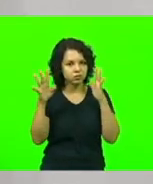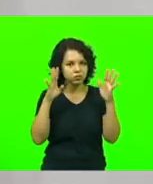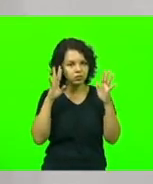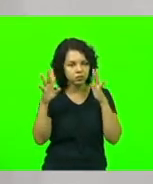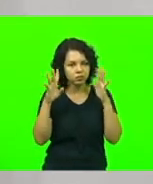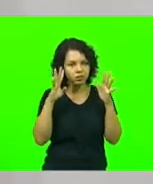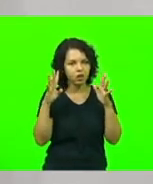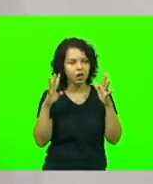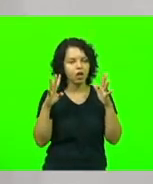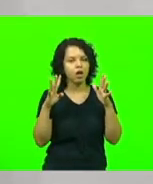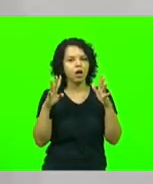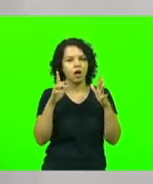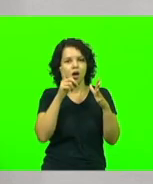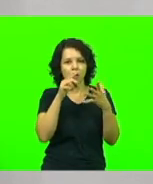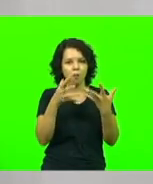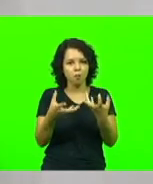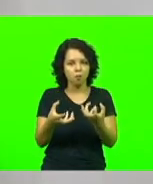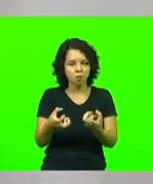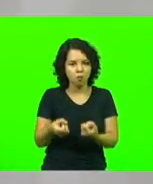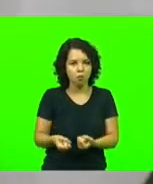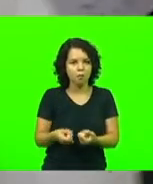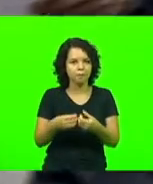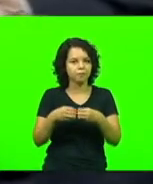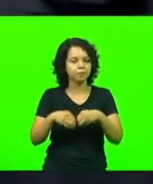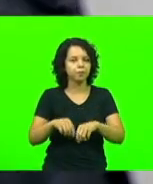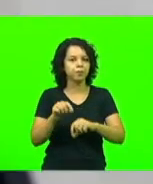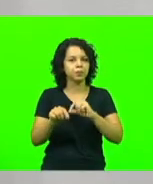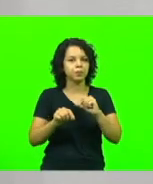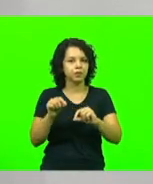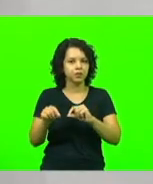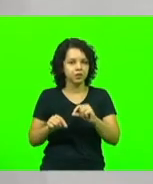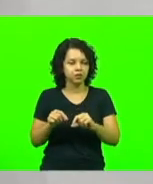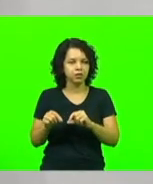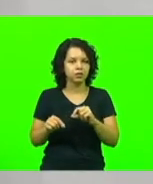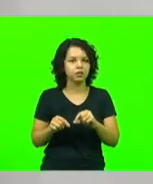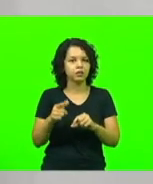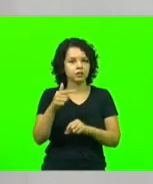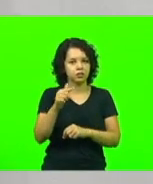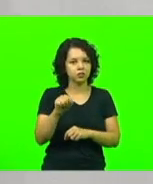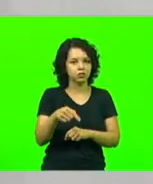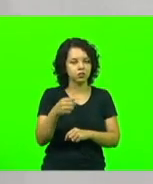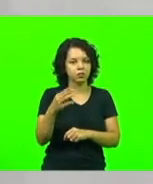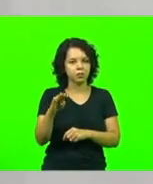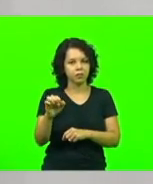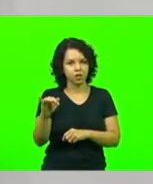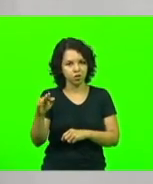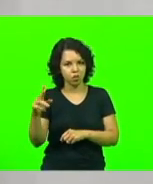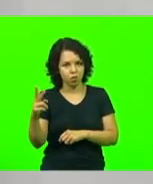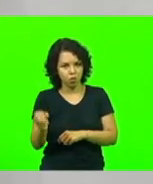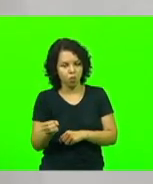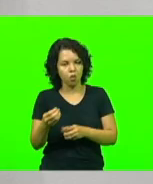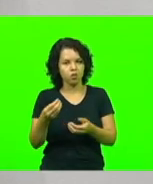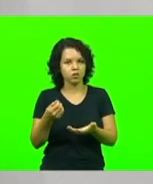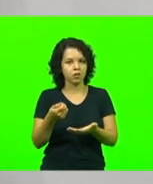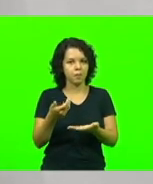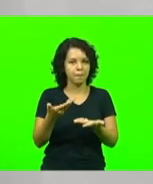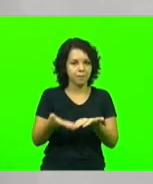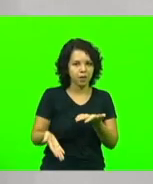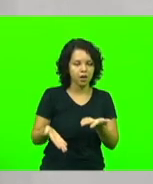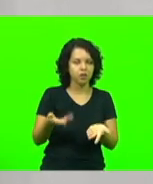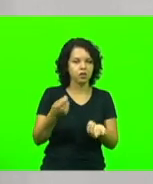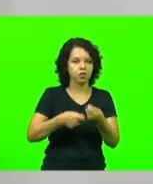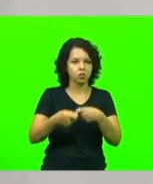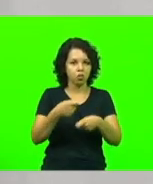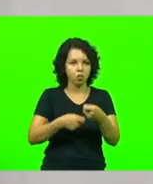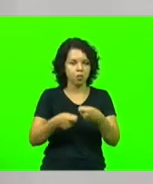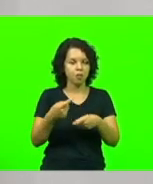impacta. Nós temos 3,7 bilhões em perdas econômicas geradas por conta da estiagem na safra